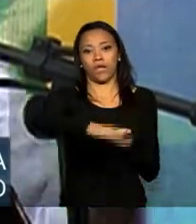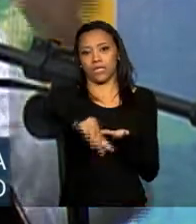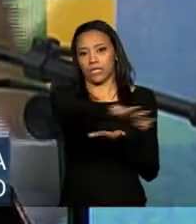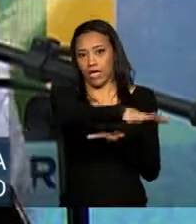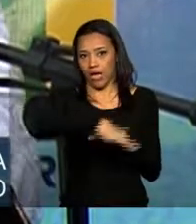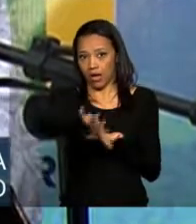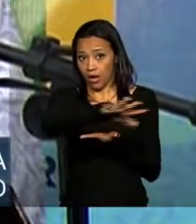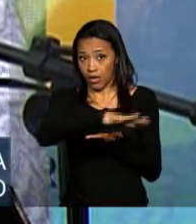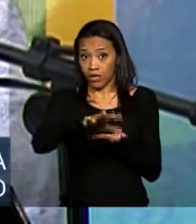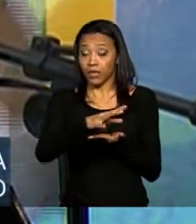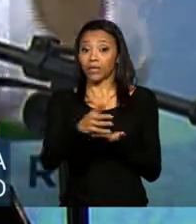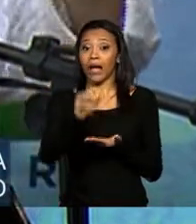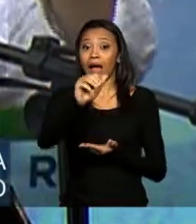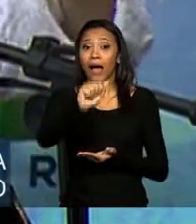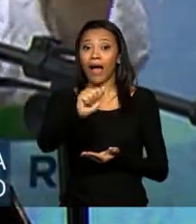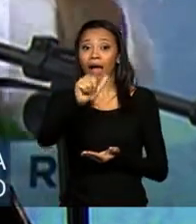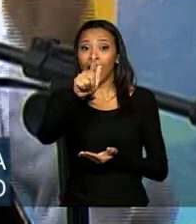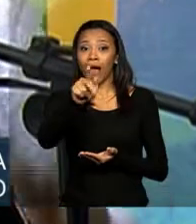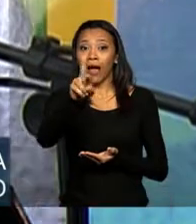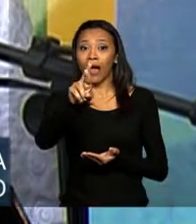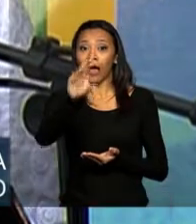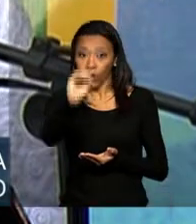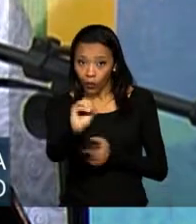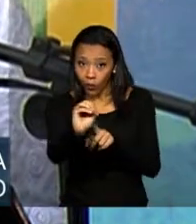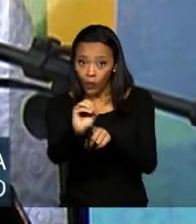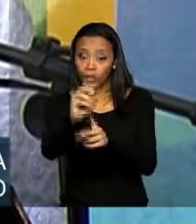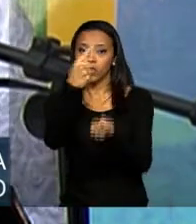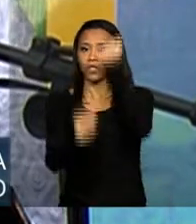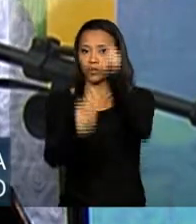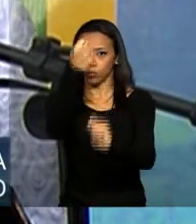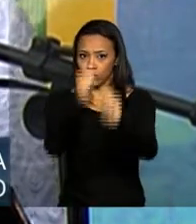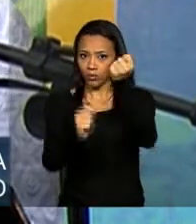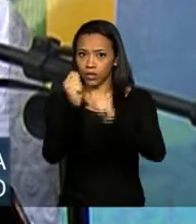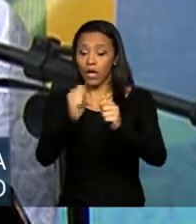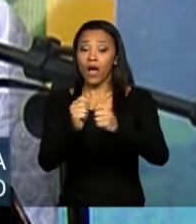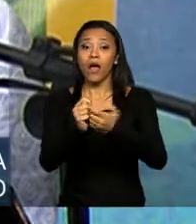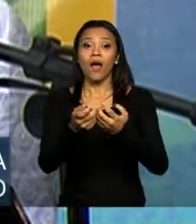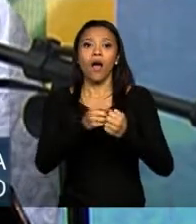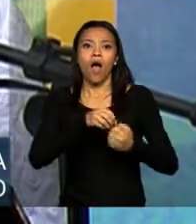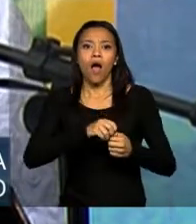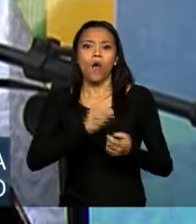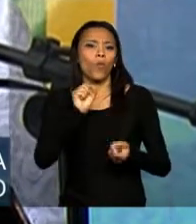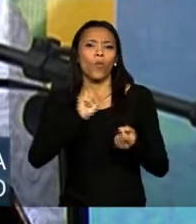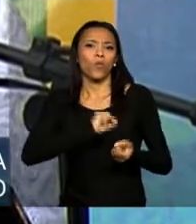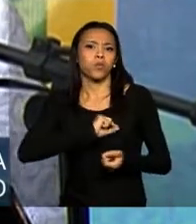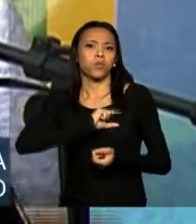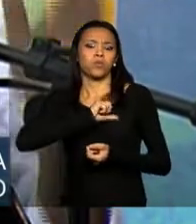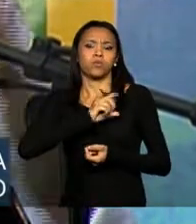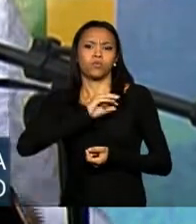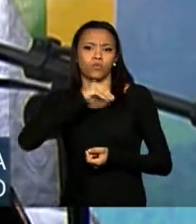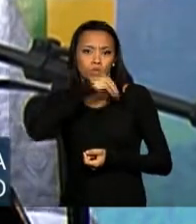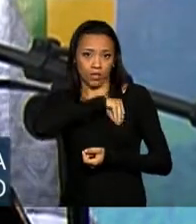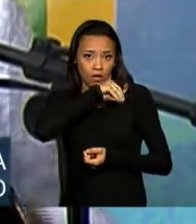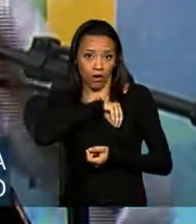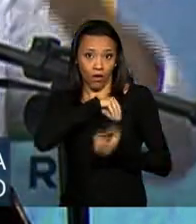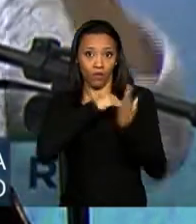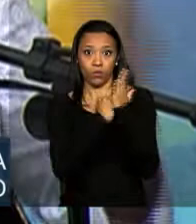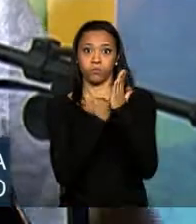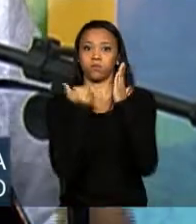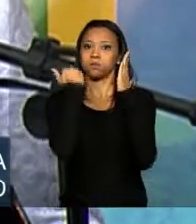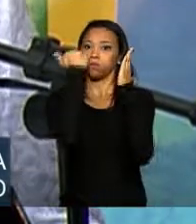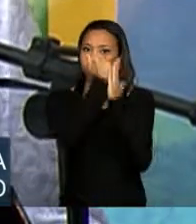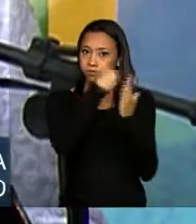sabemos que a água indústria aumenta a renda de cada uma das famílias quando